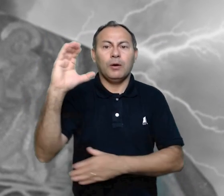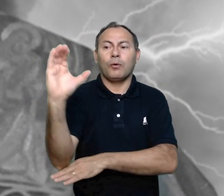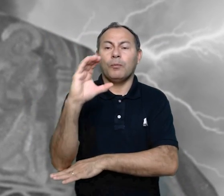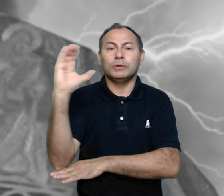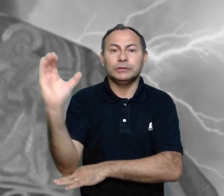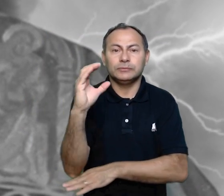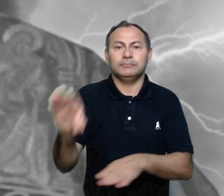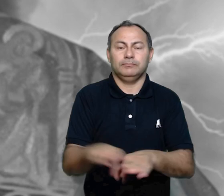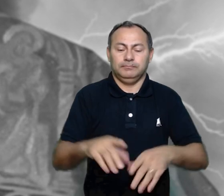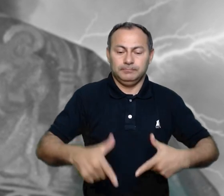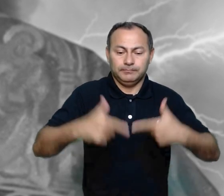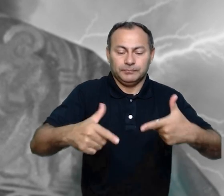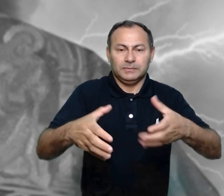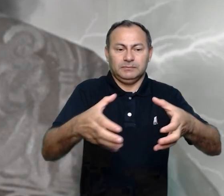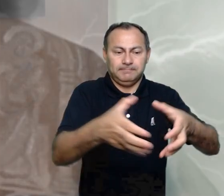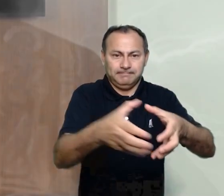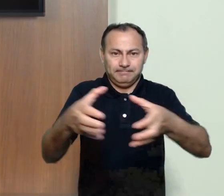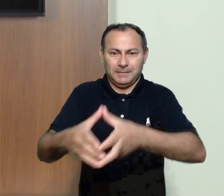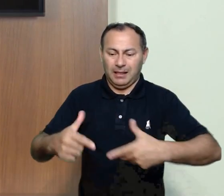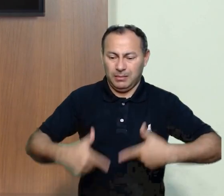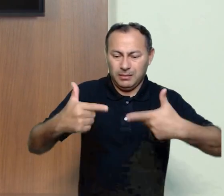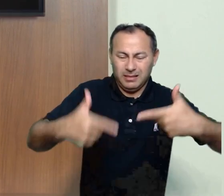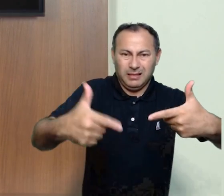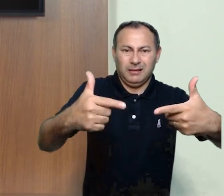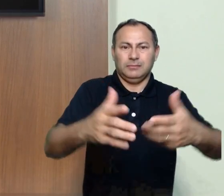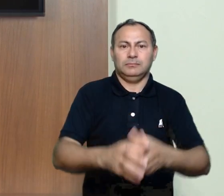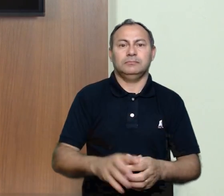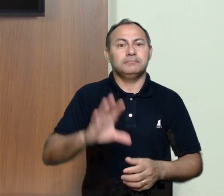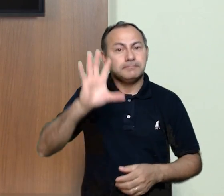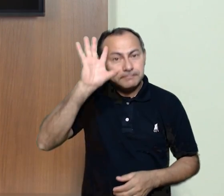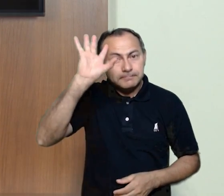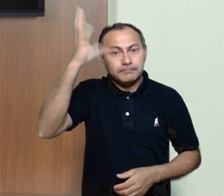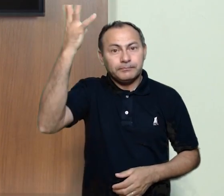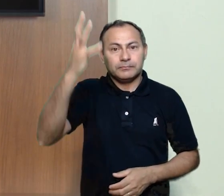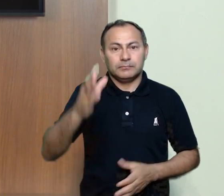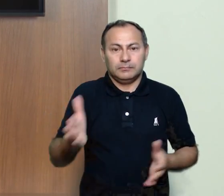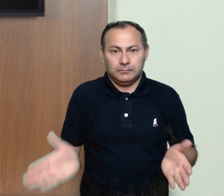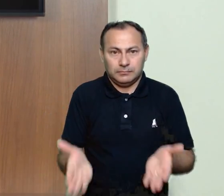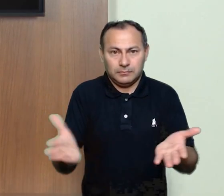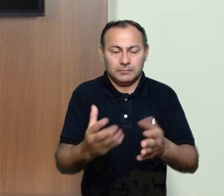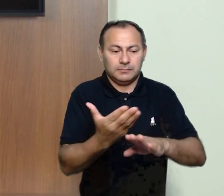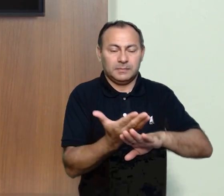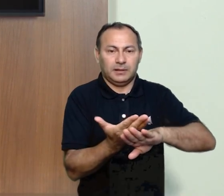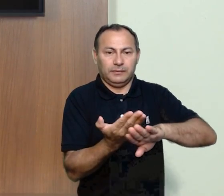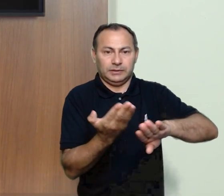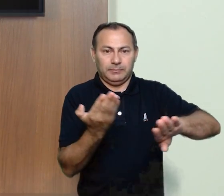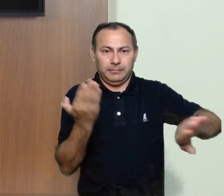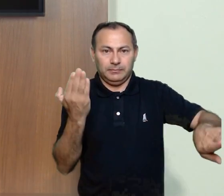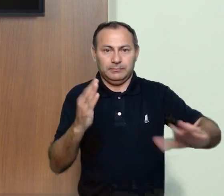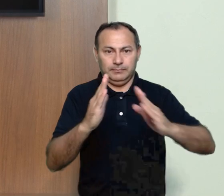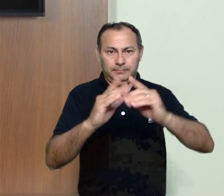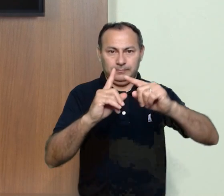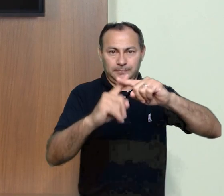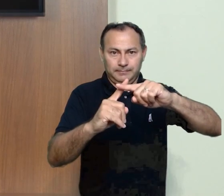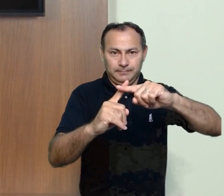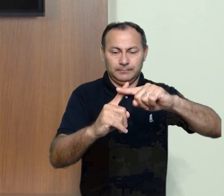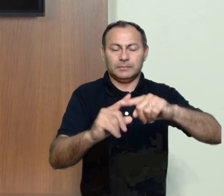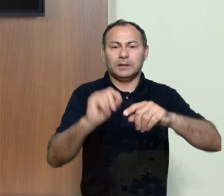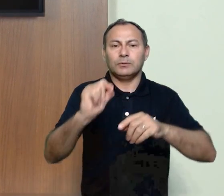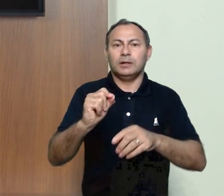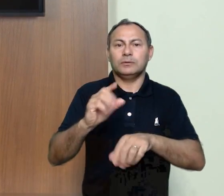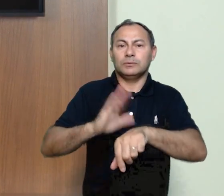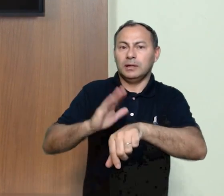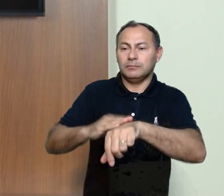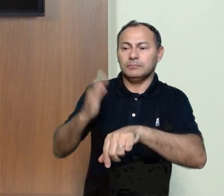comunista e a luta de classes. Essa decisão favoreceu o distanciamento da Igreja do que